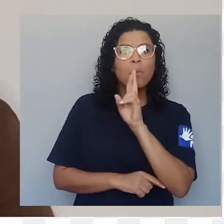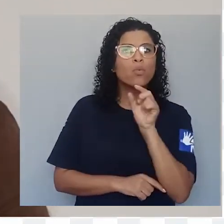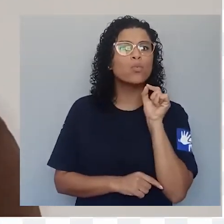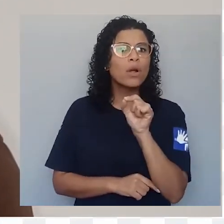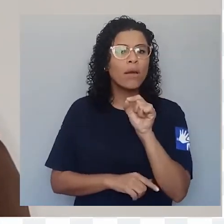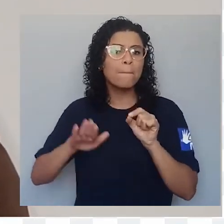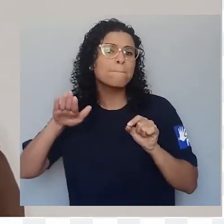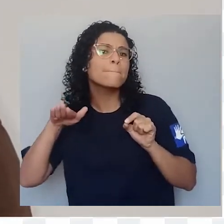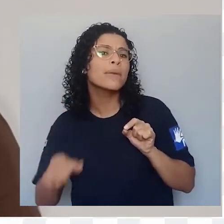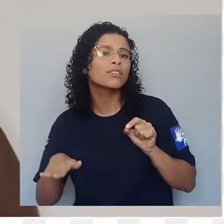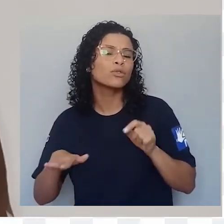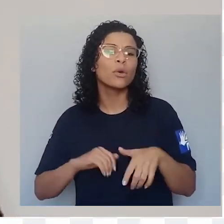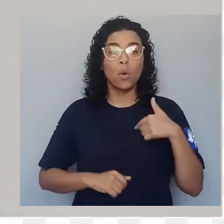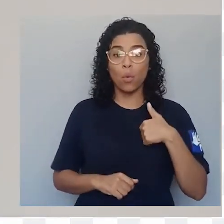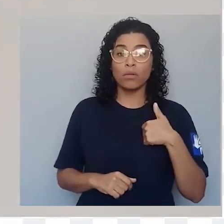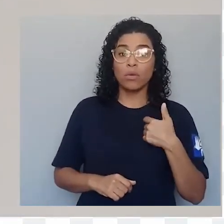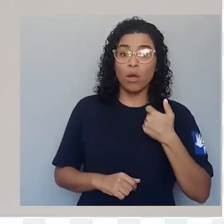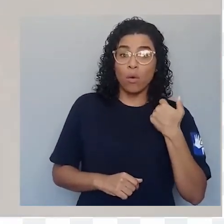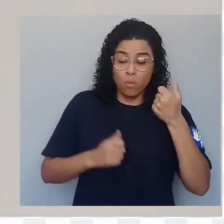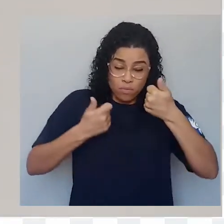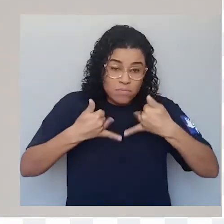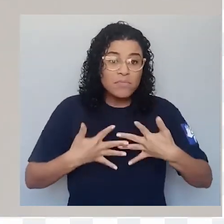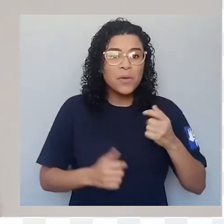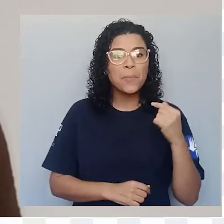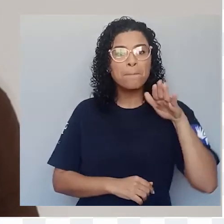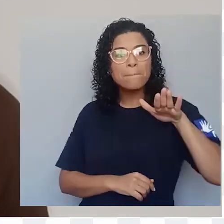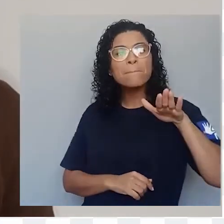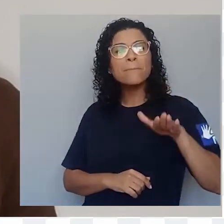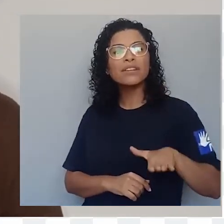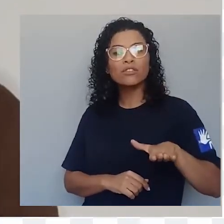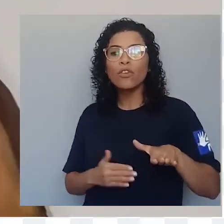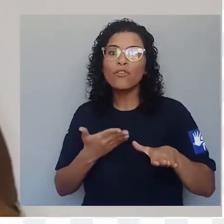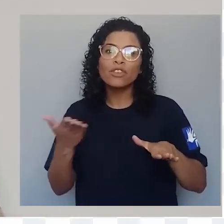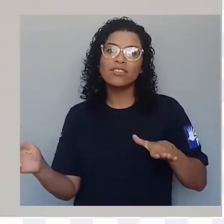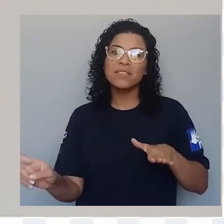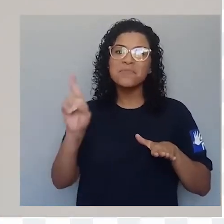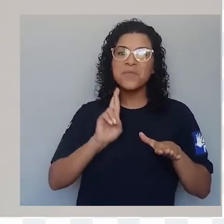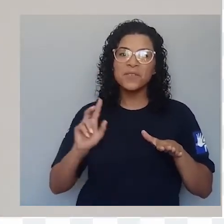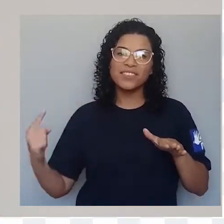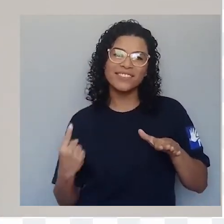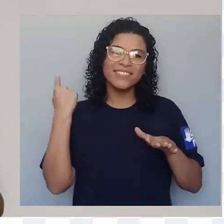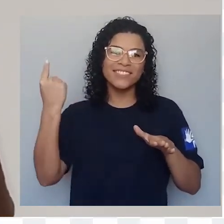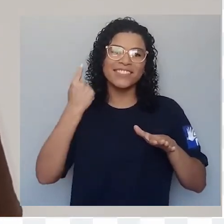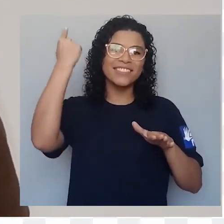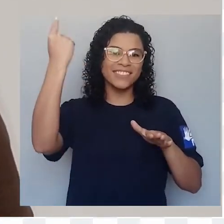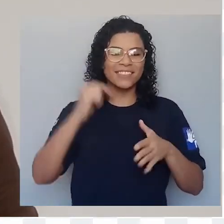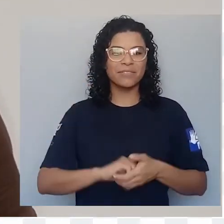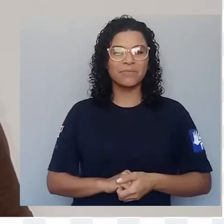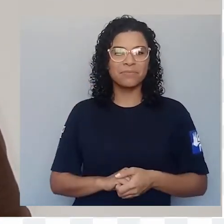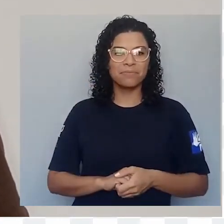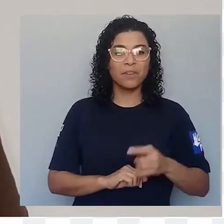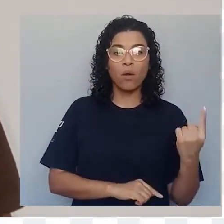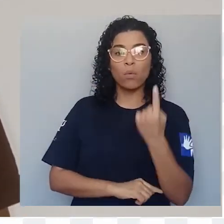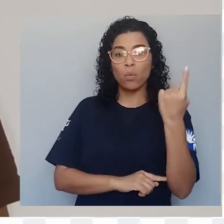que dizer baixo. Quando eu digo baixo, quando eu digo baixo, quando eu digo baixo, você tem que